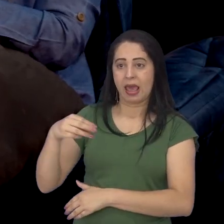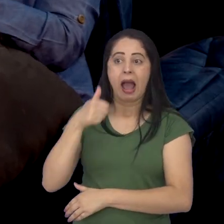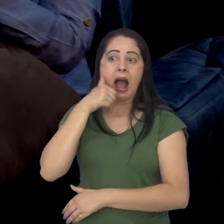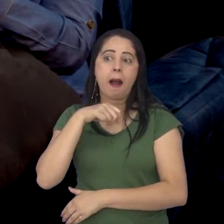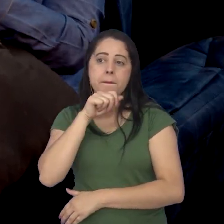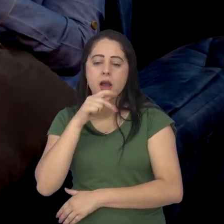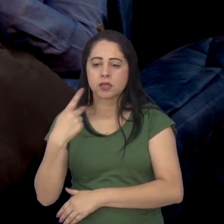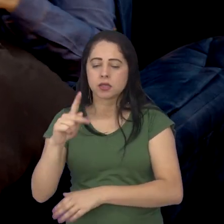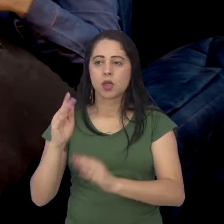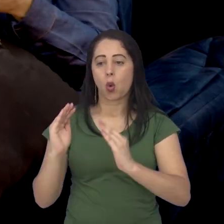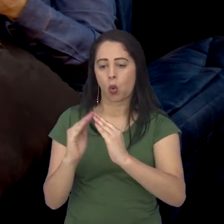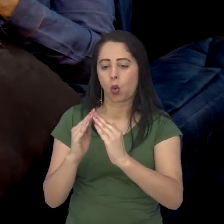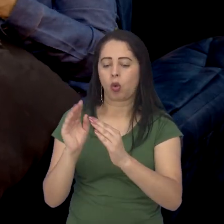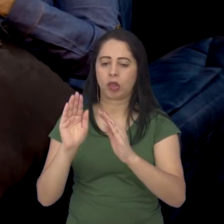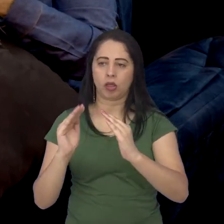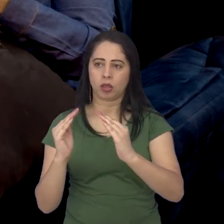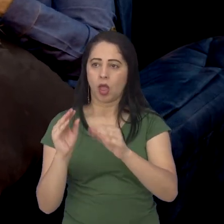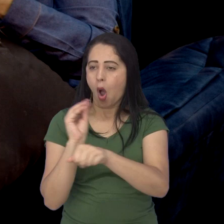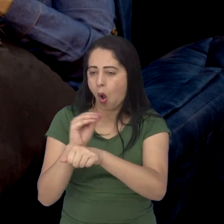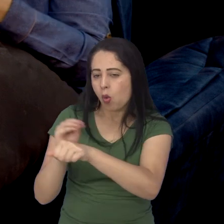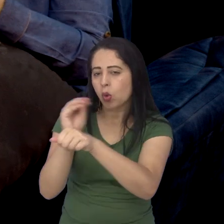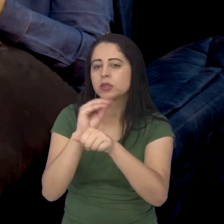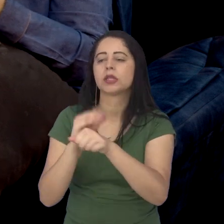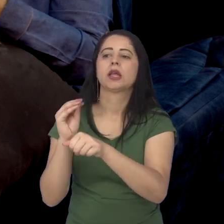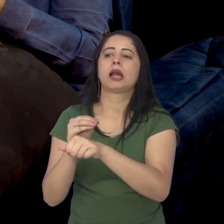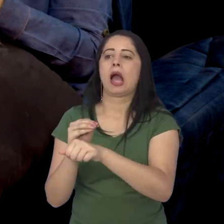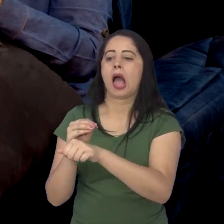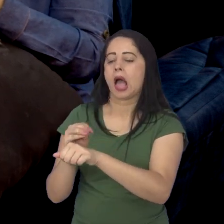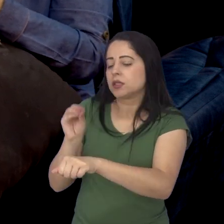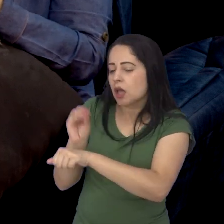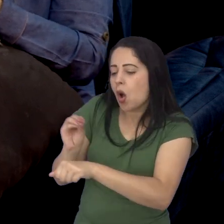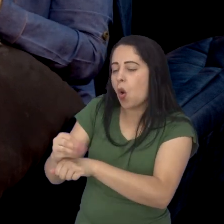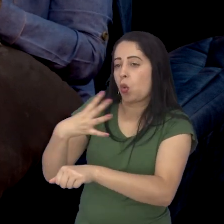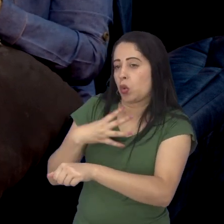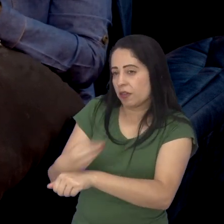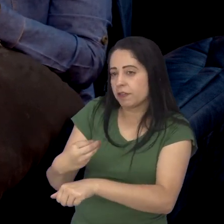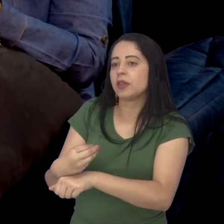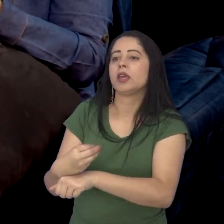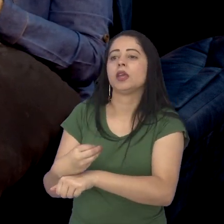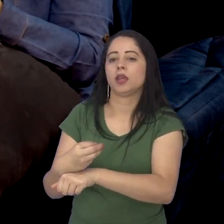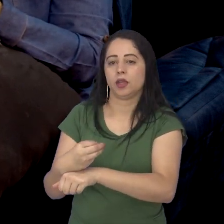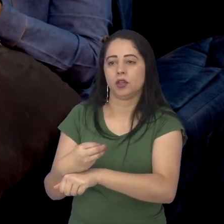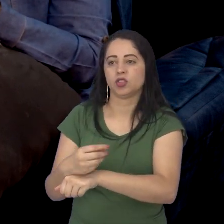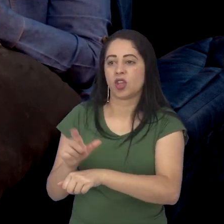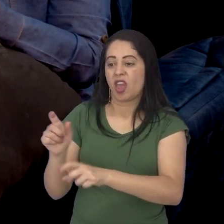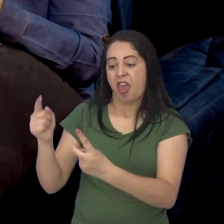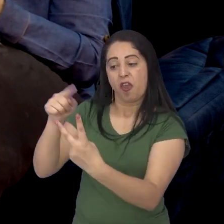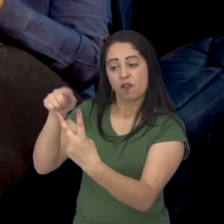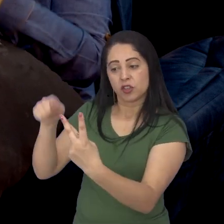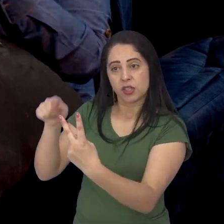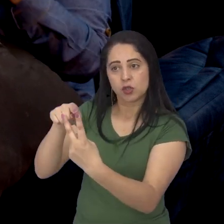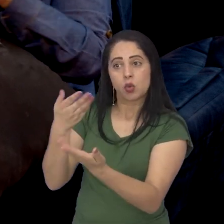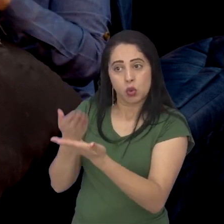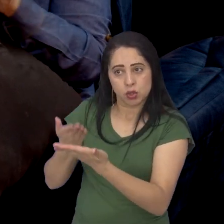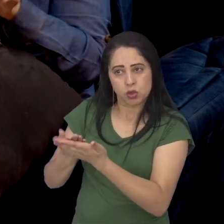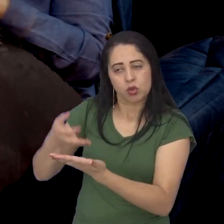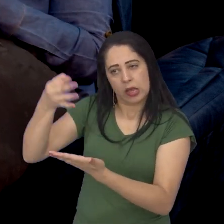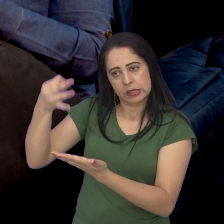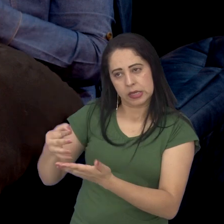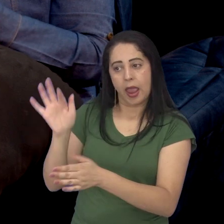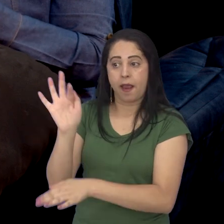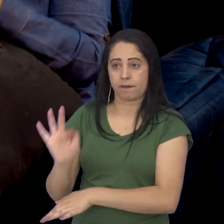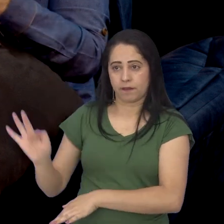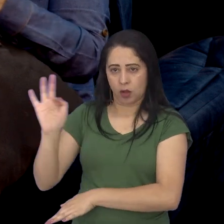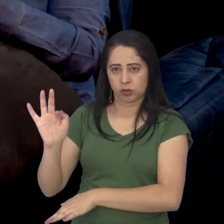casa, né? Assim, com vocês. E que ela se dedicou muito para vocês fazerem faculdade, estudarem bonitinho. Vocês davam trabalho